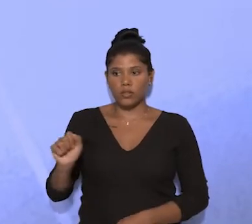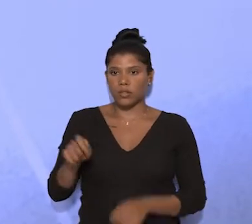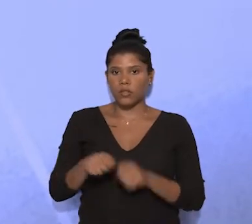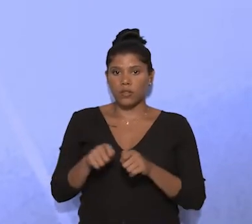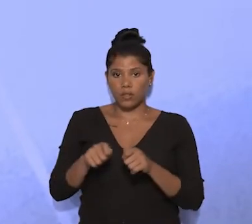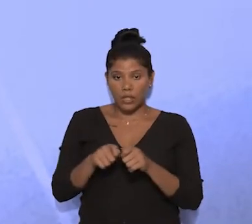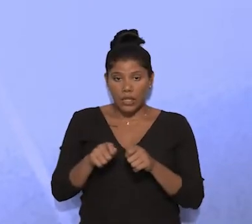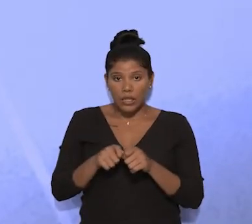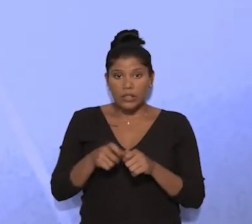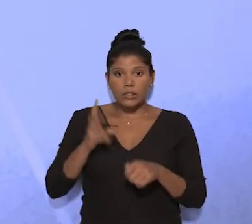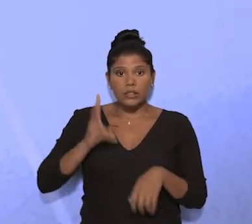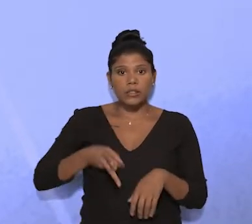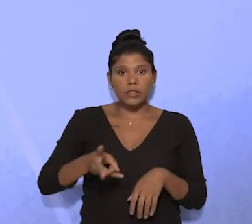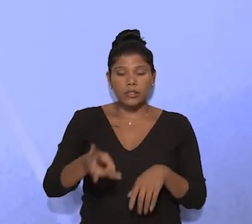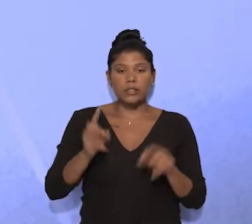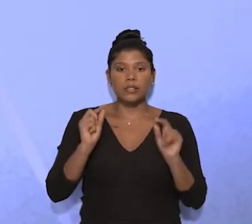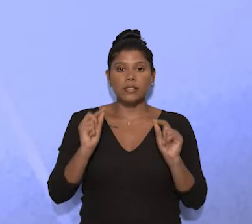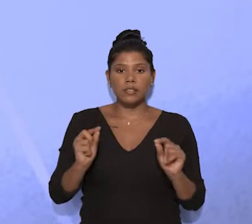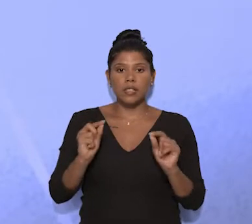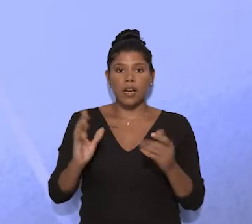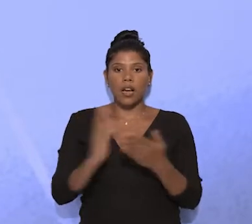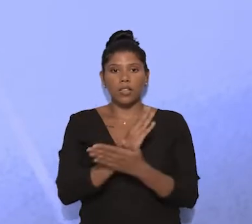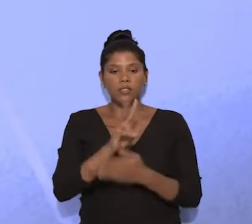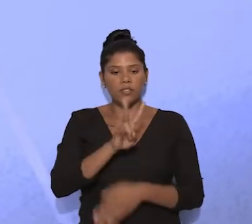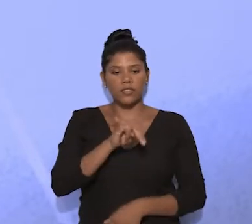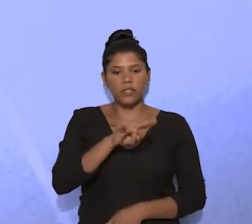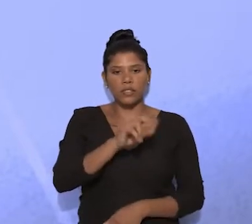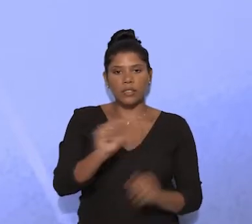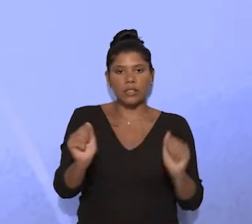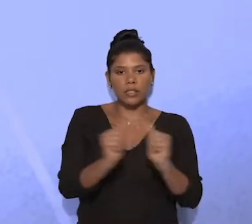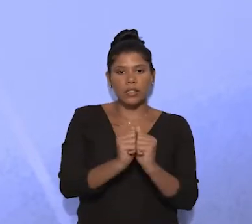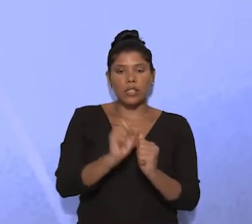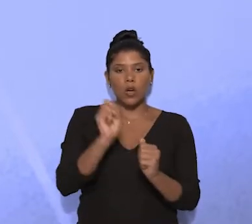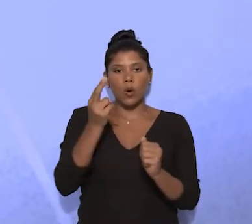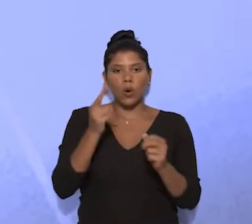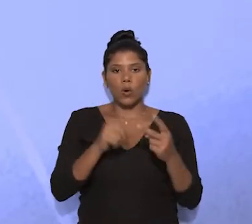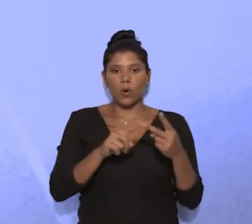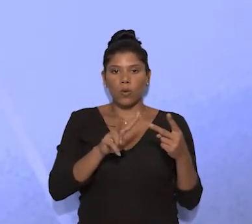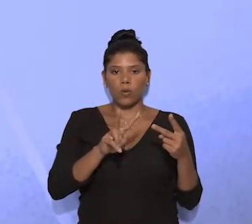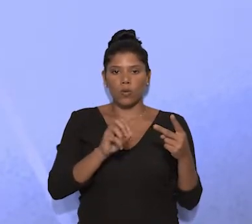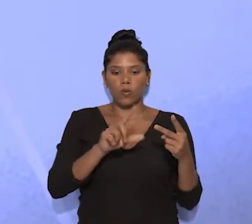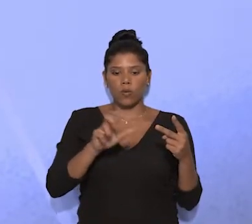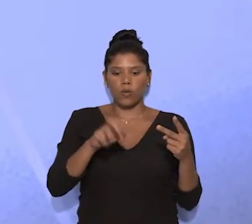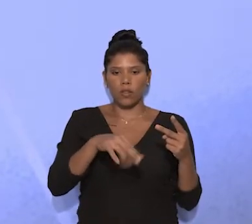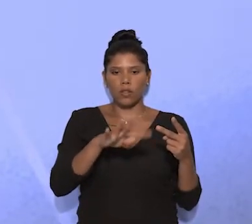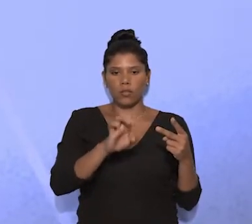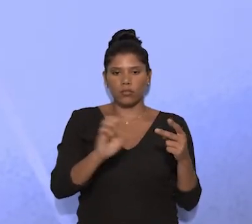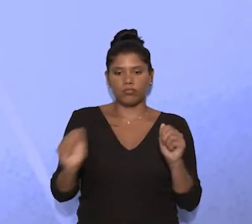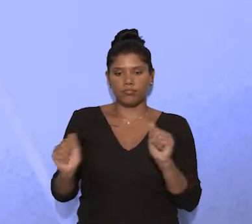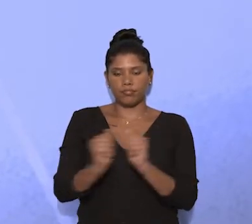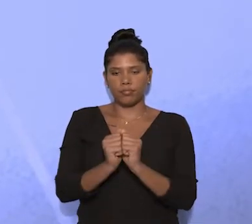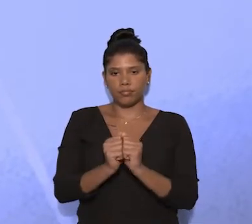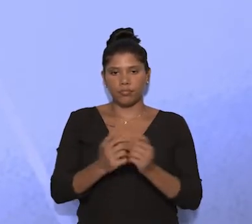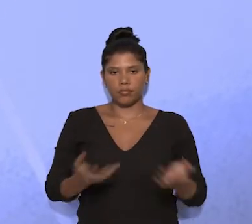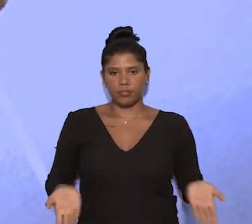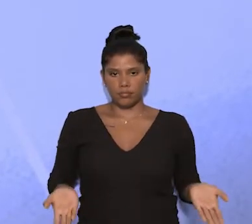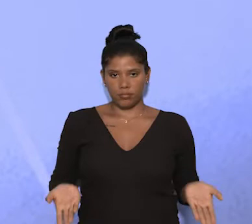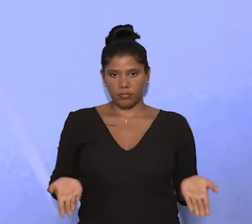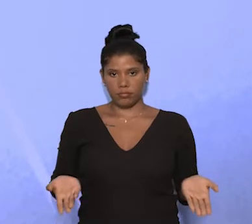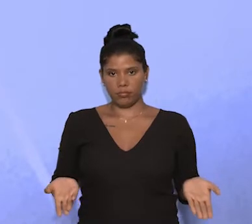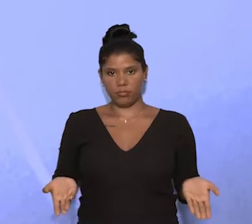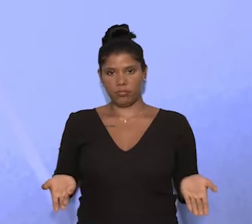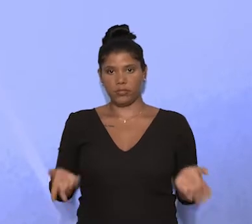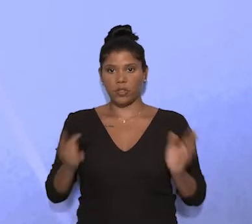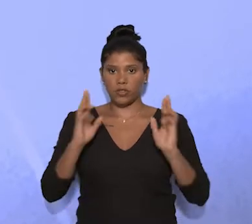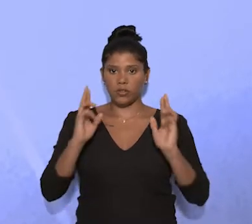de contra-ataque, enfiadas muitas vezes do Vina ou de um dos volantes, é onde ele exerce aquela melhor capacidade dele. Para o bem do